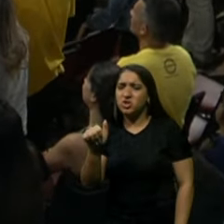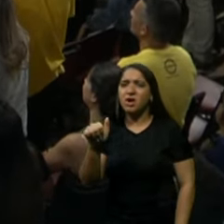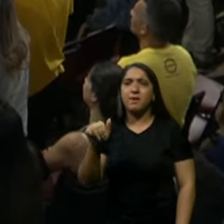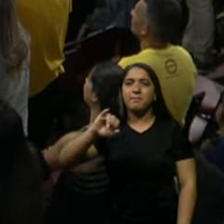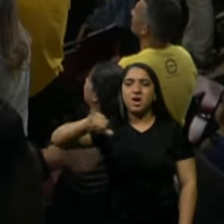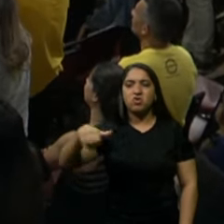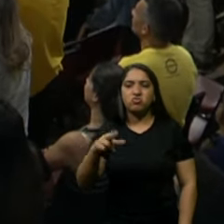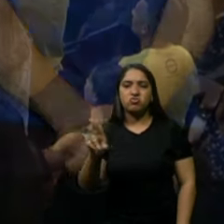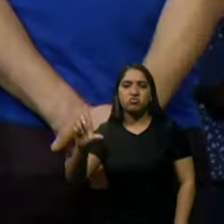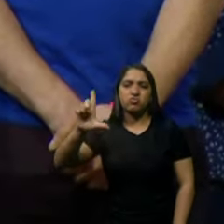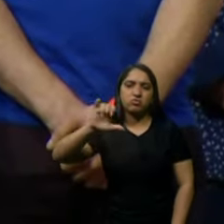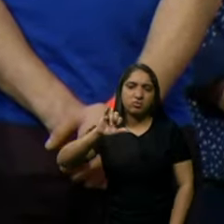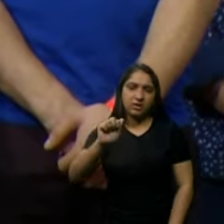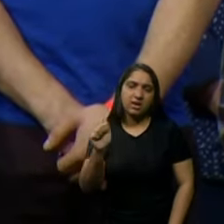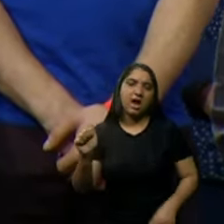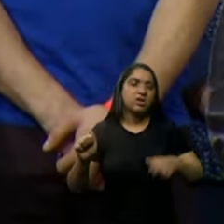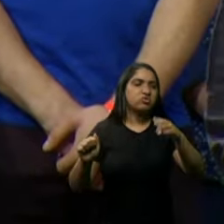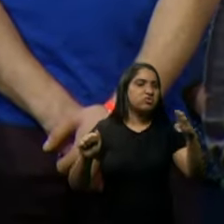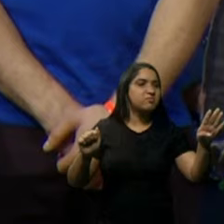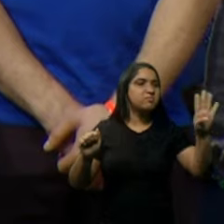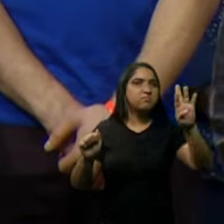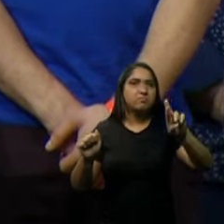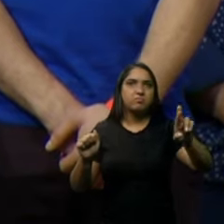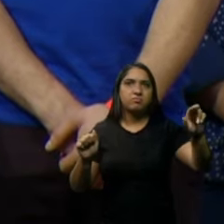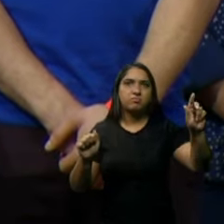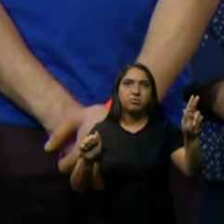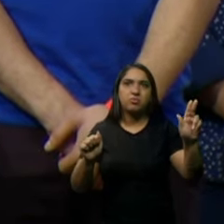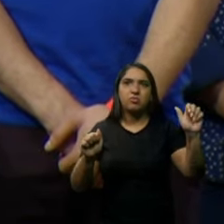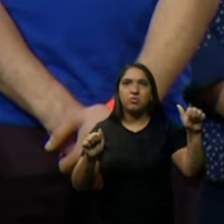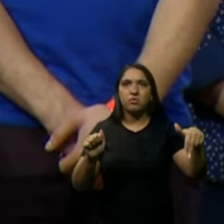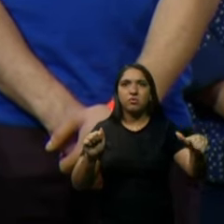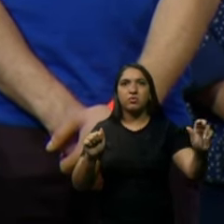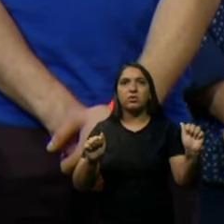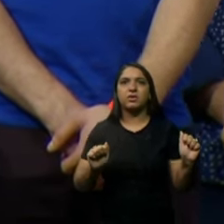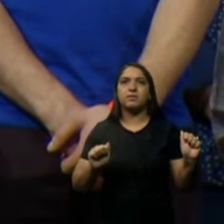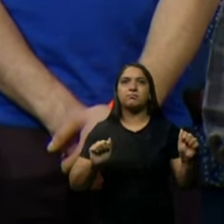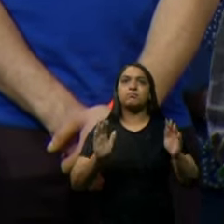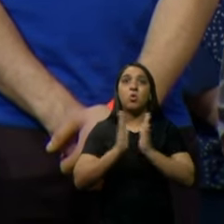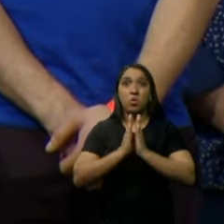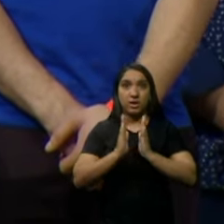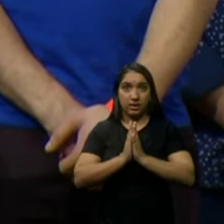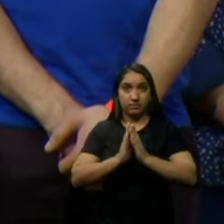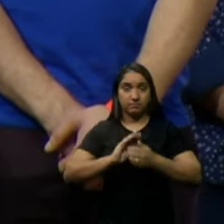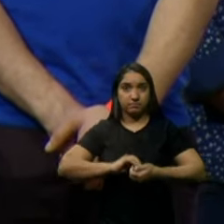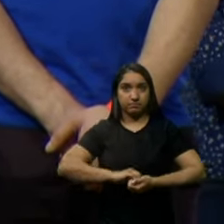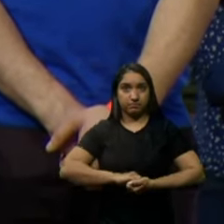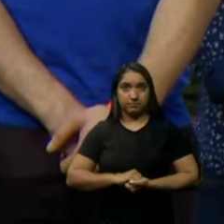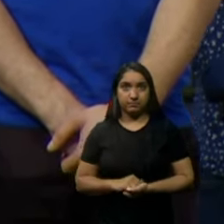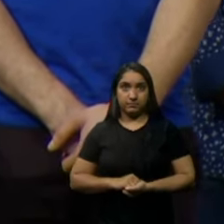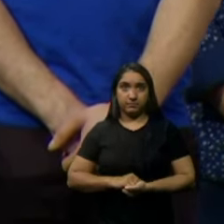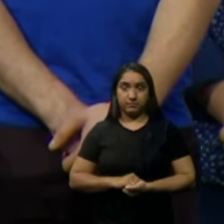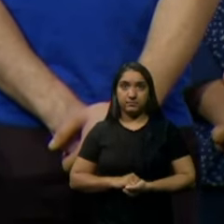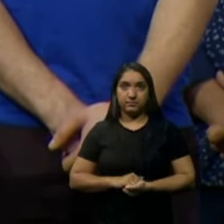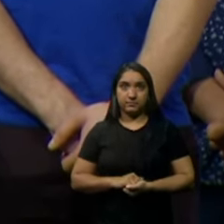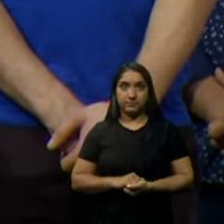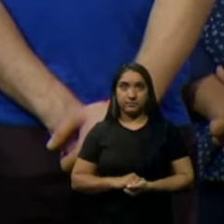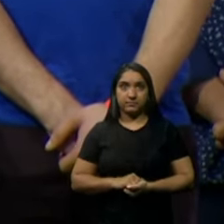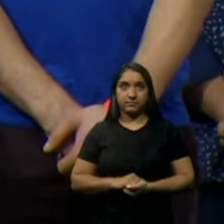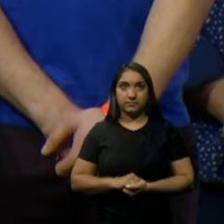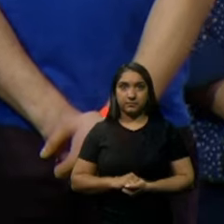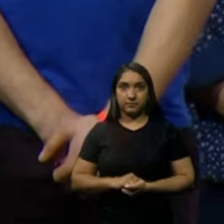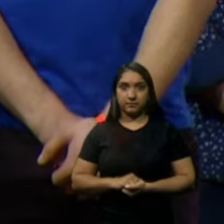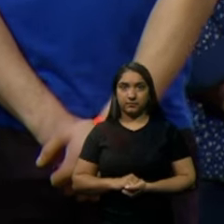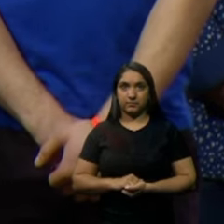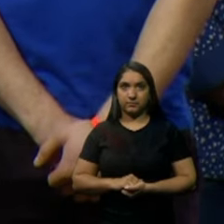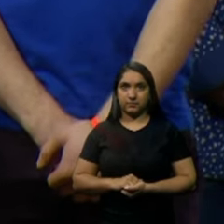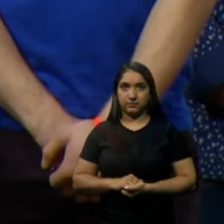e vamos orar our Father in Heaven hallowed be your name your kingdom come your